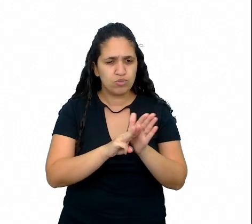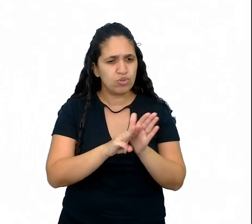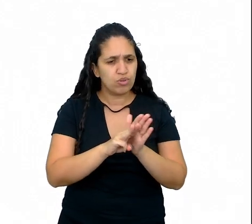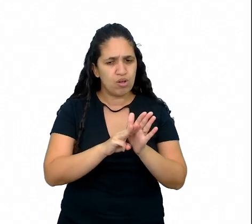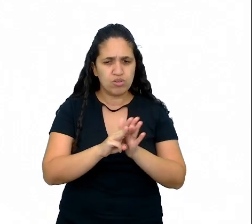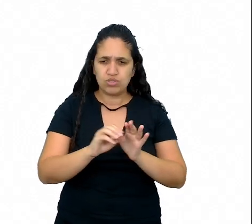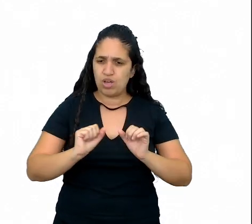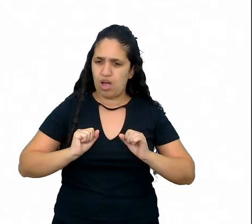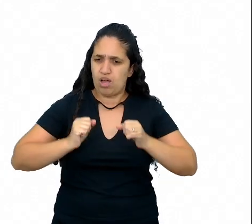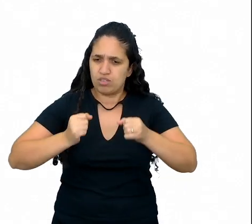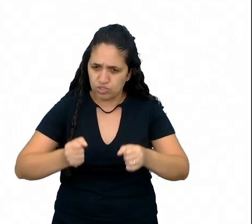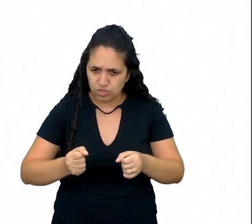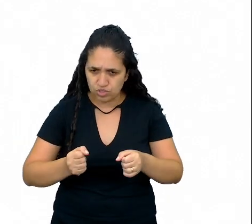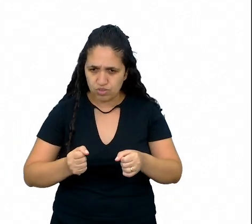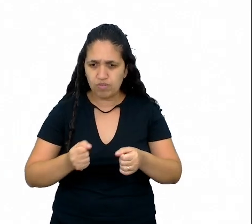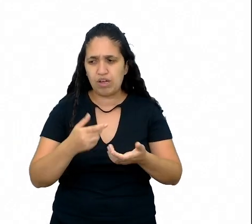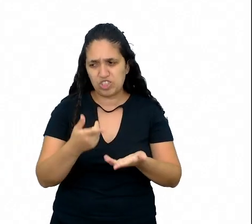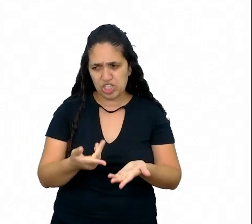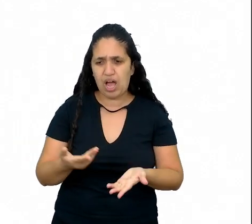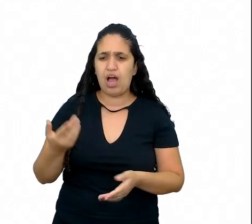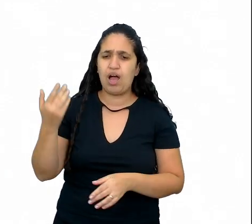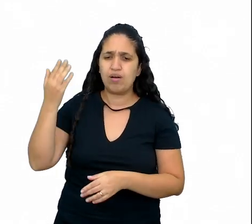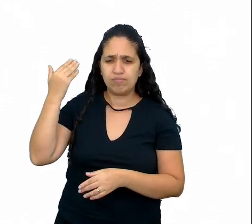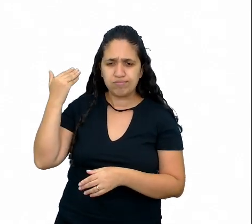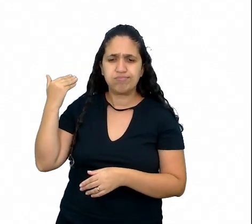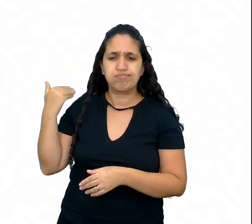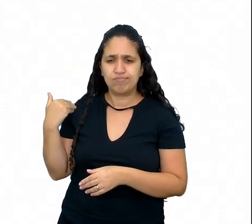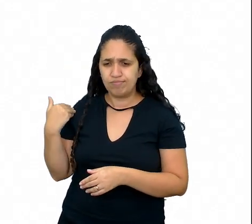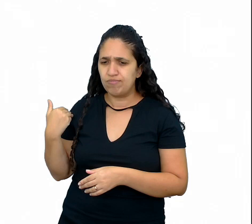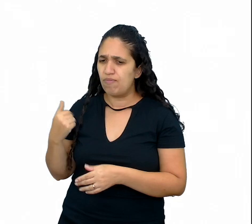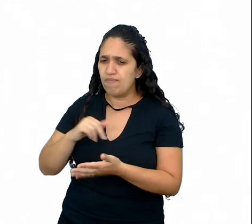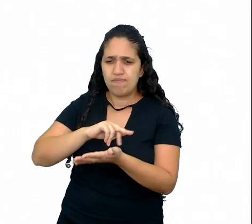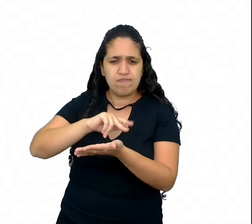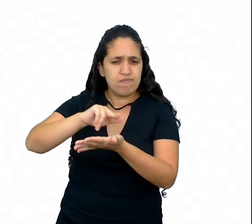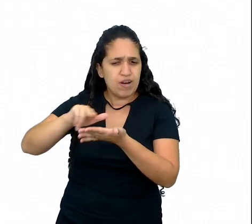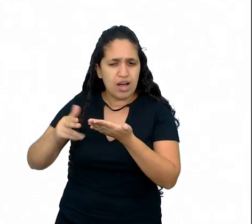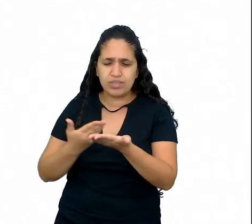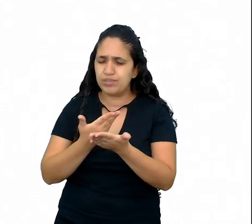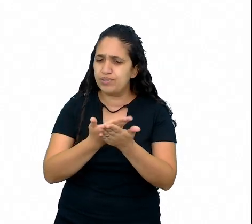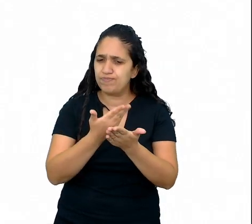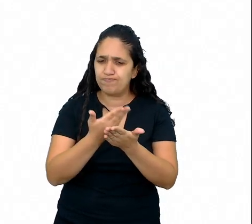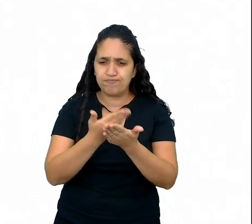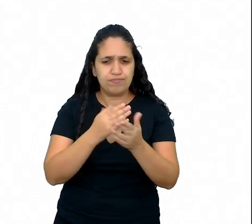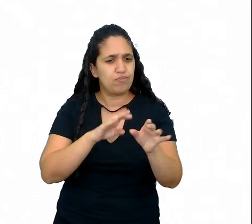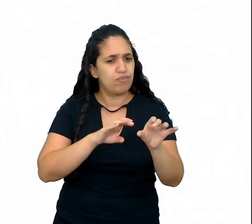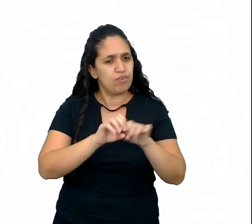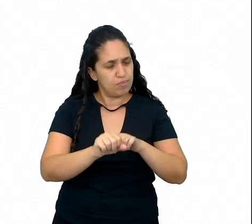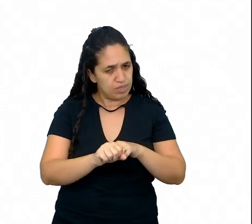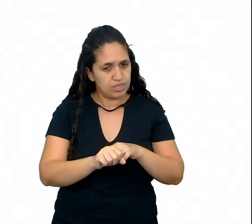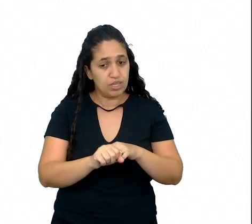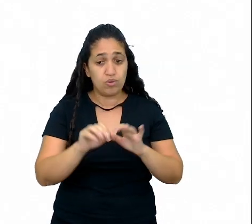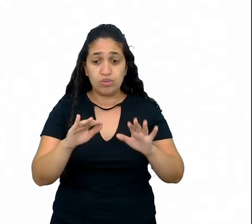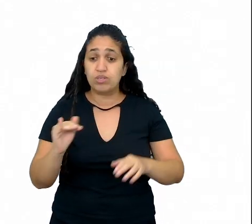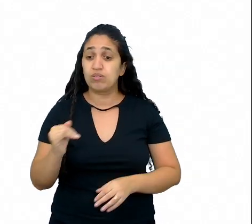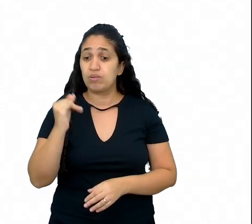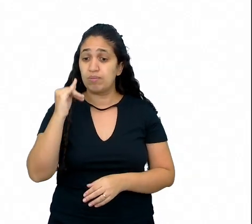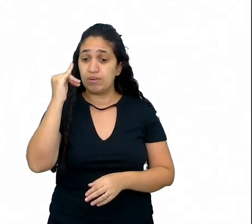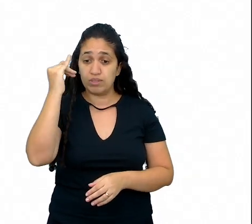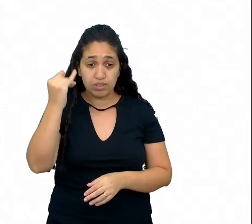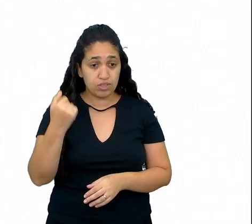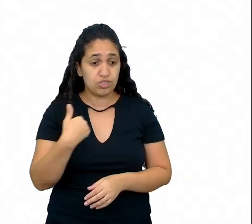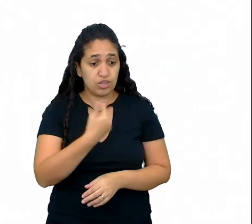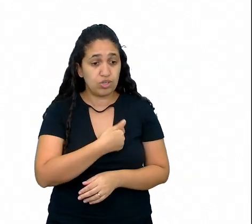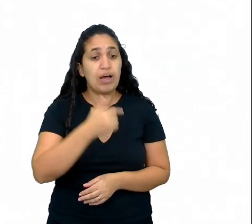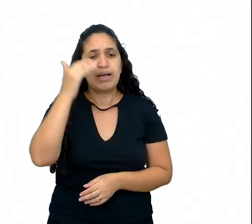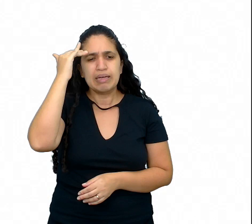aí a gente ouviu falar muito delas, né? Em várias formações tais. E o importante é que a gente